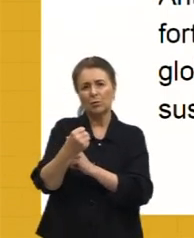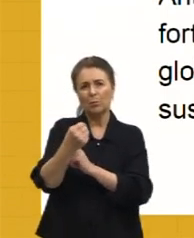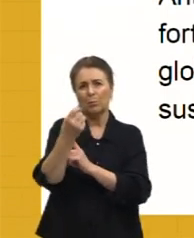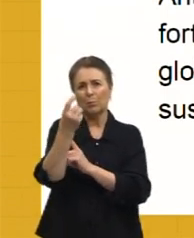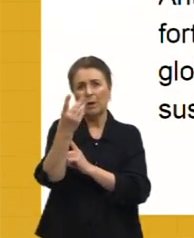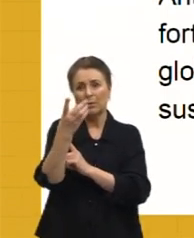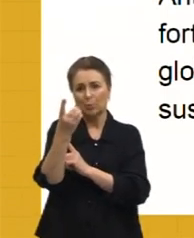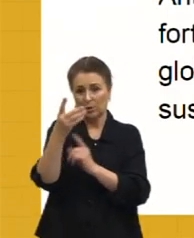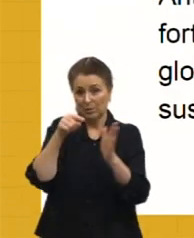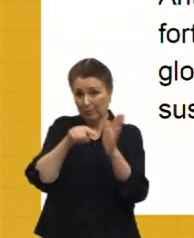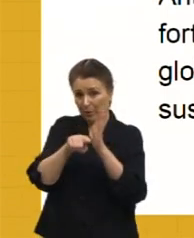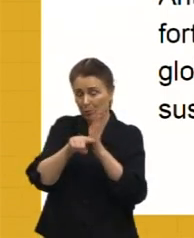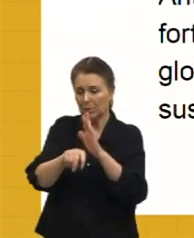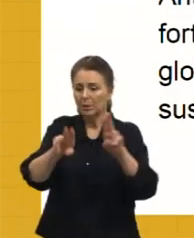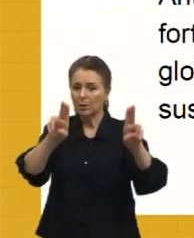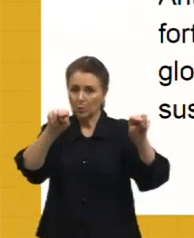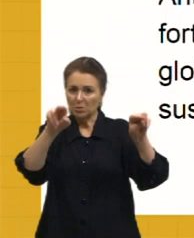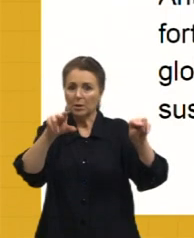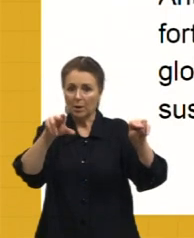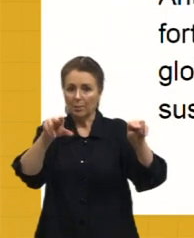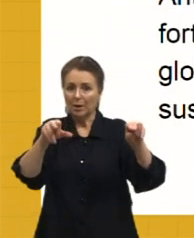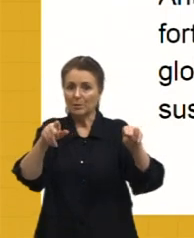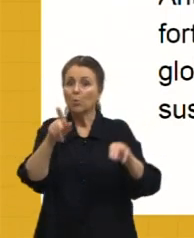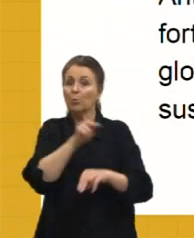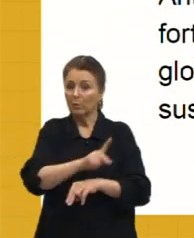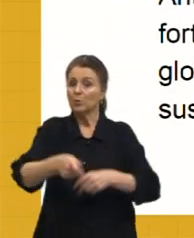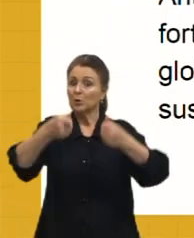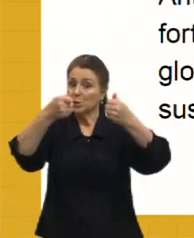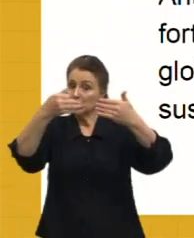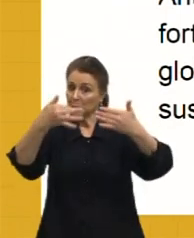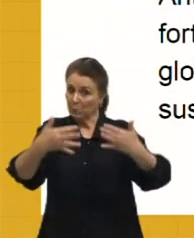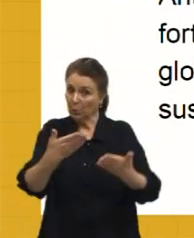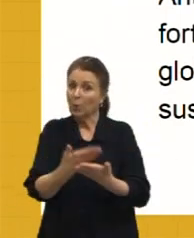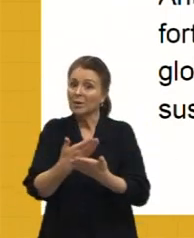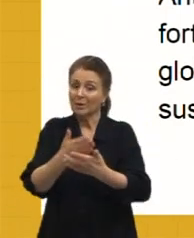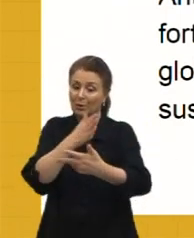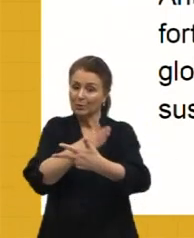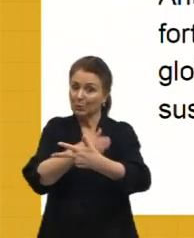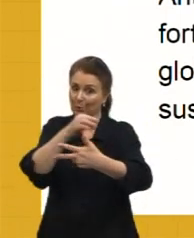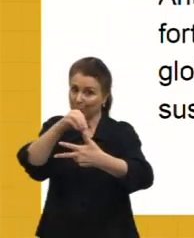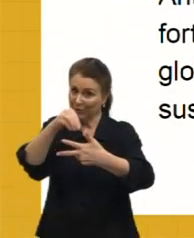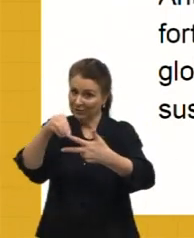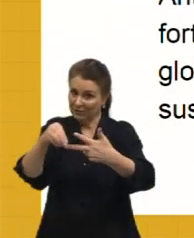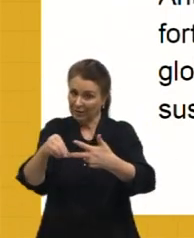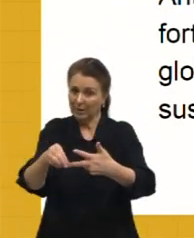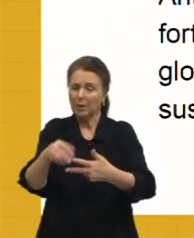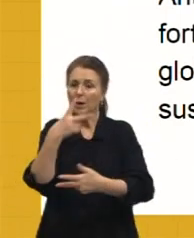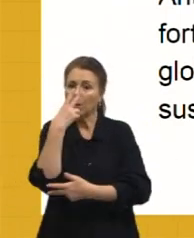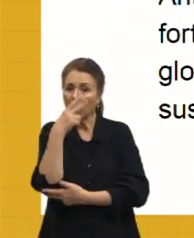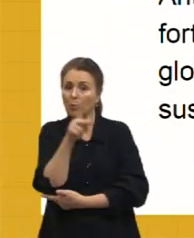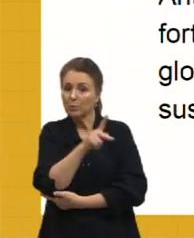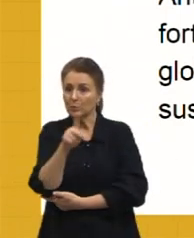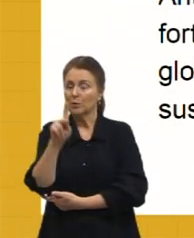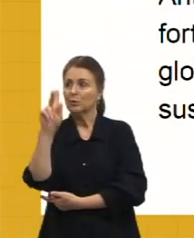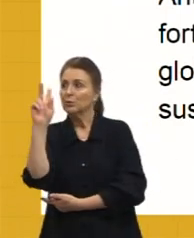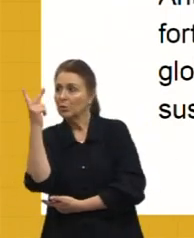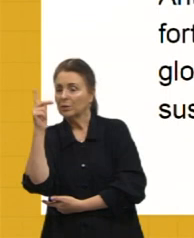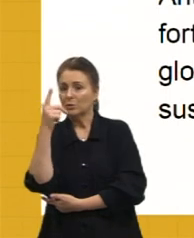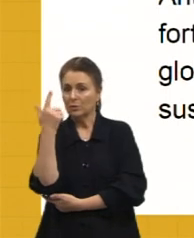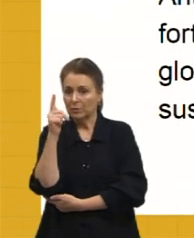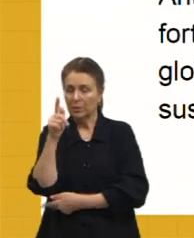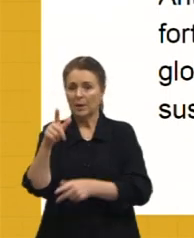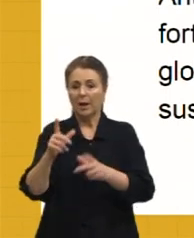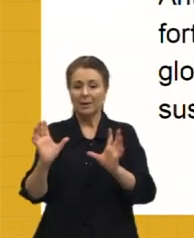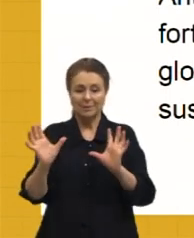questões e sistemas foram abordados por nós aqui nessa nas aulas E também como Douglas e Lucas comentaram elas também